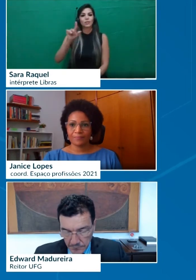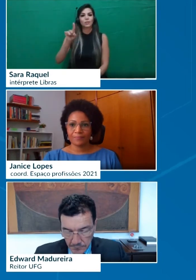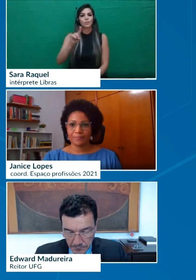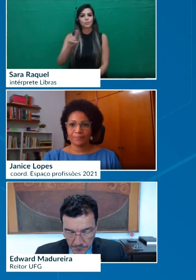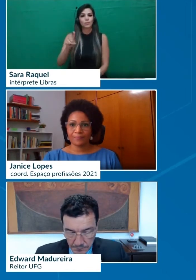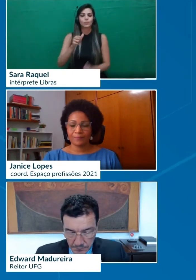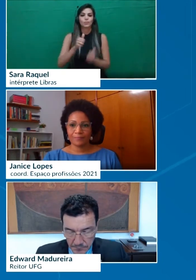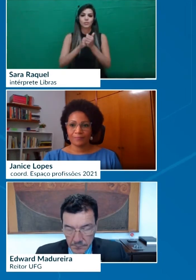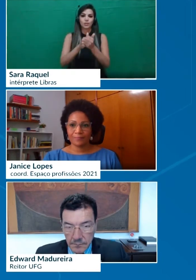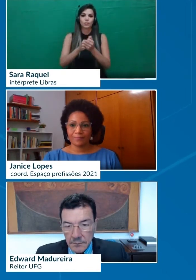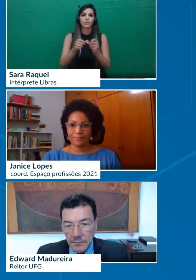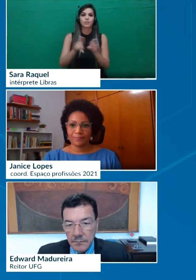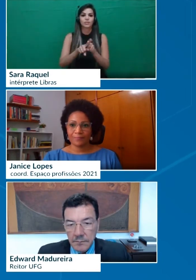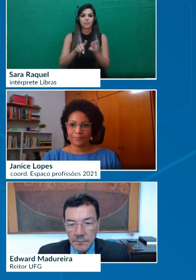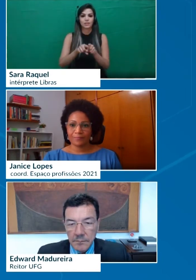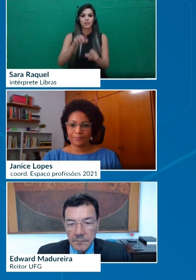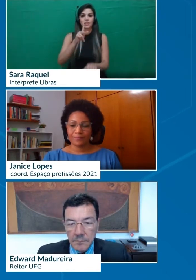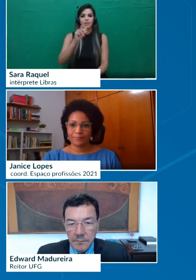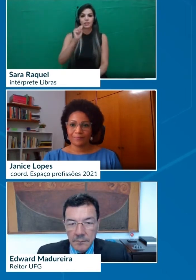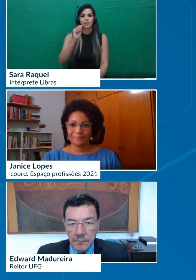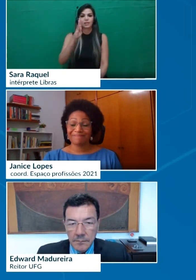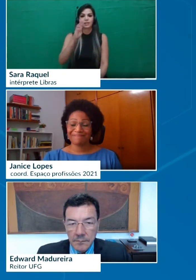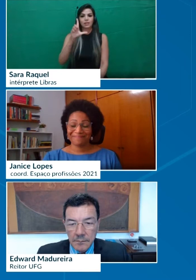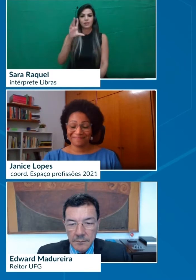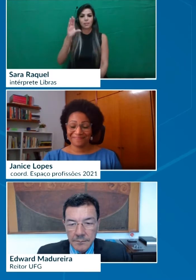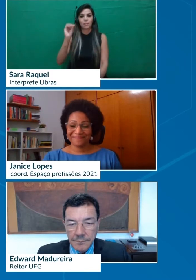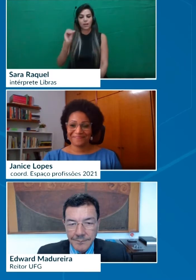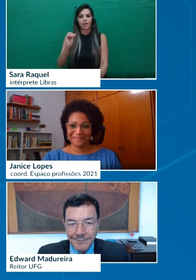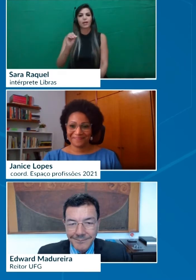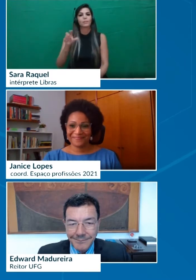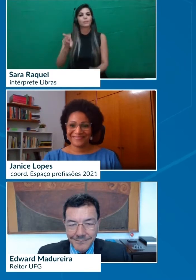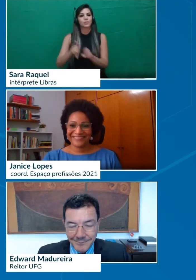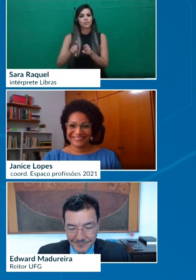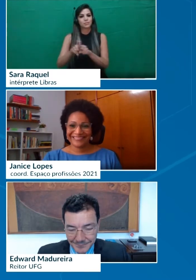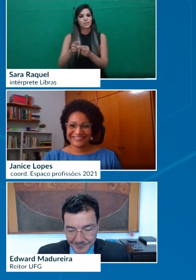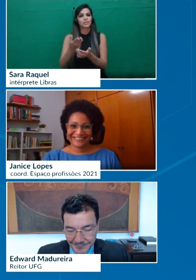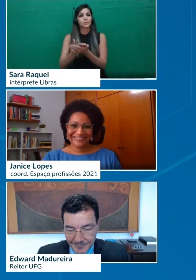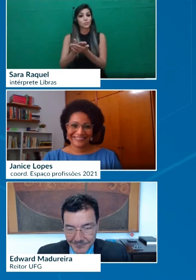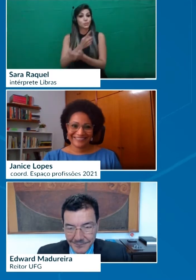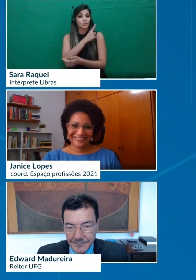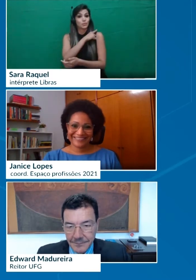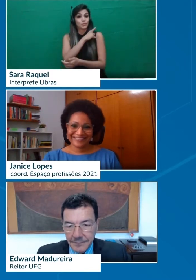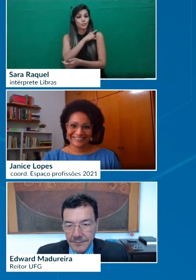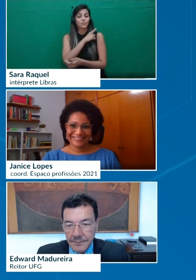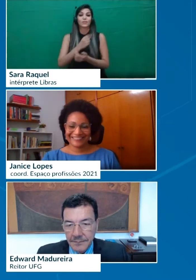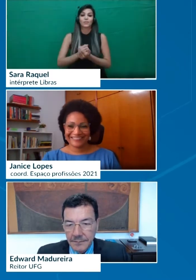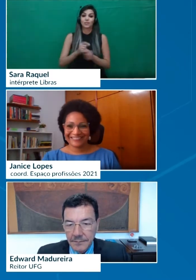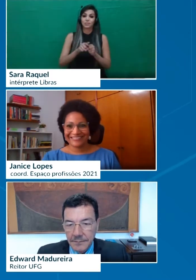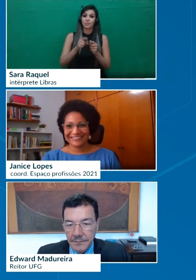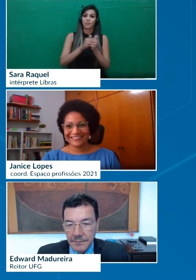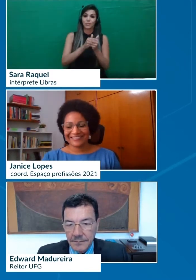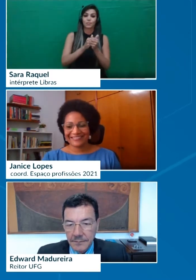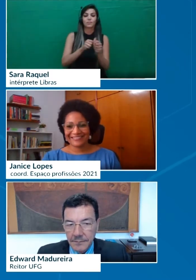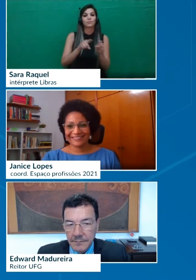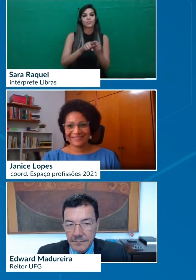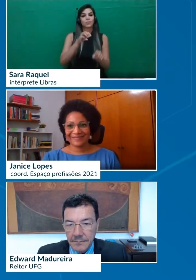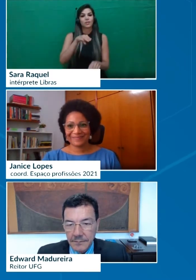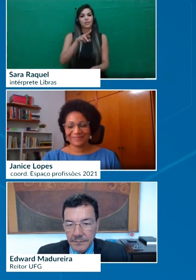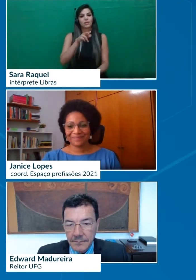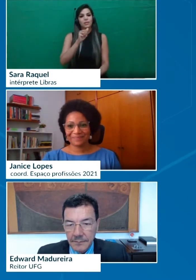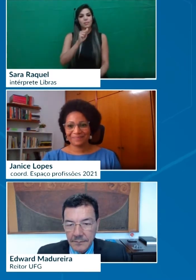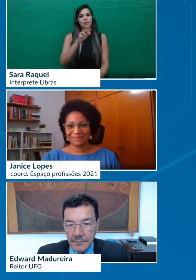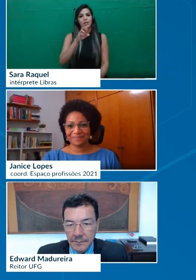Pablo Ricardo, do Primeiro A, também está acompanhando a nossa programação. A Mara Rúbia Pereira dos